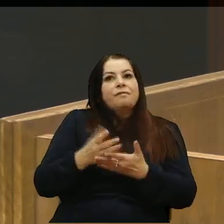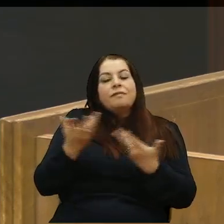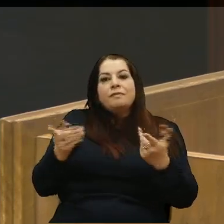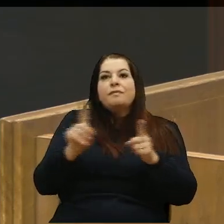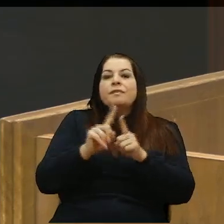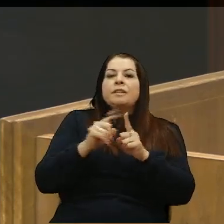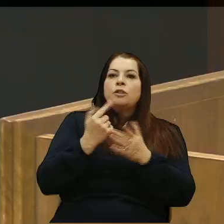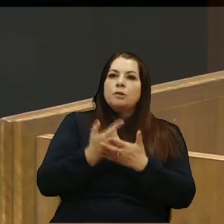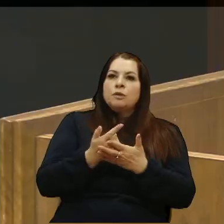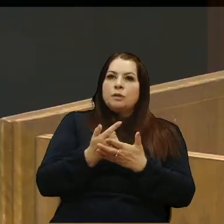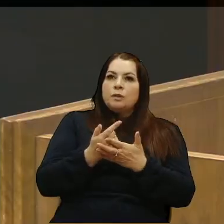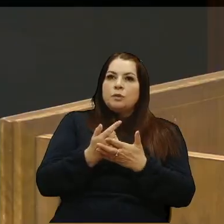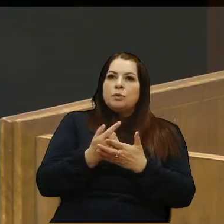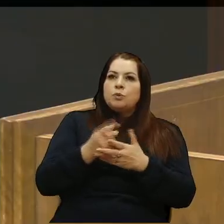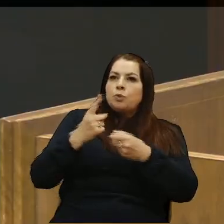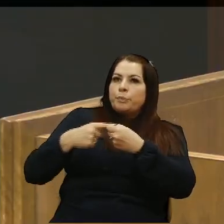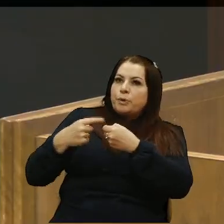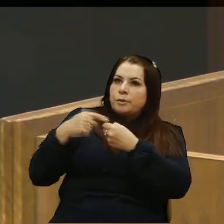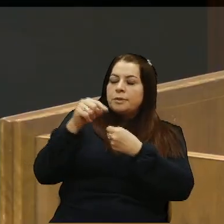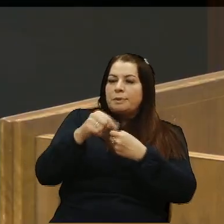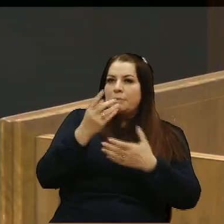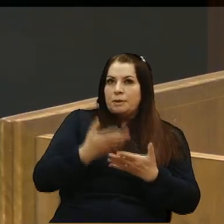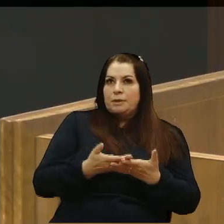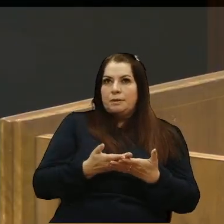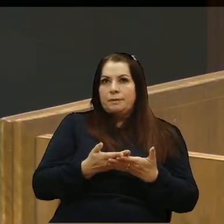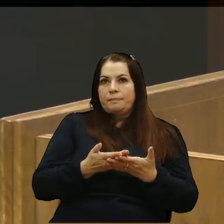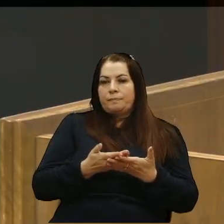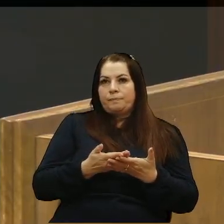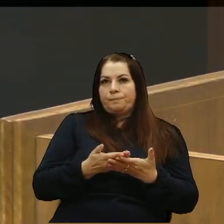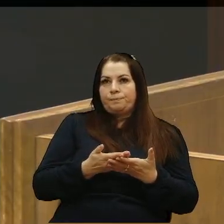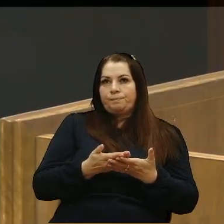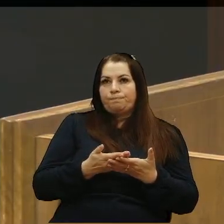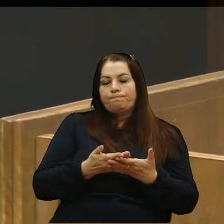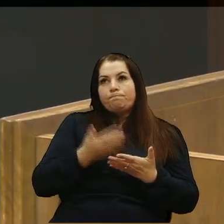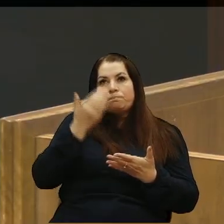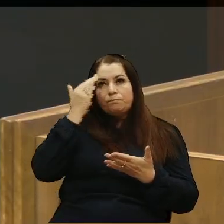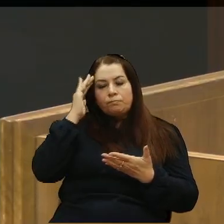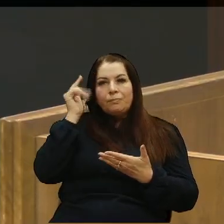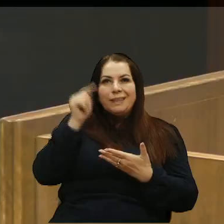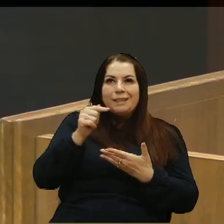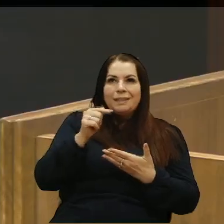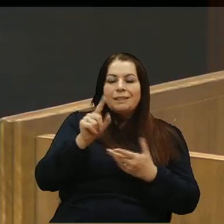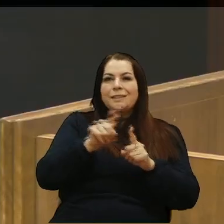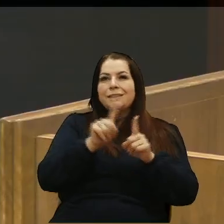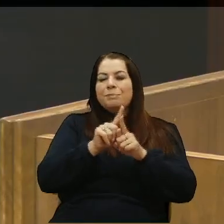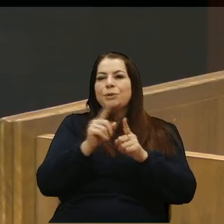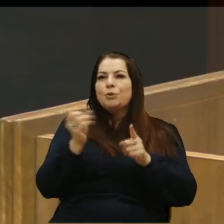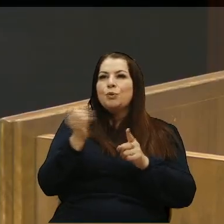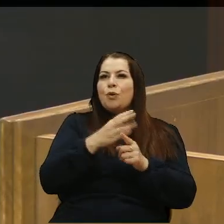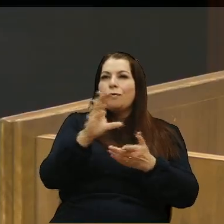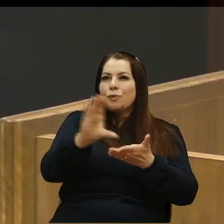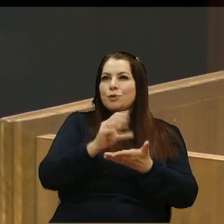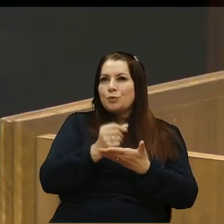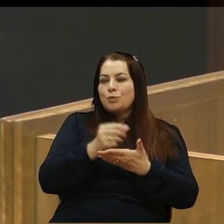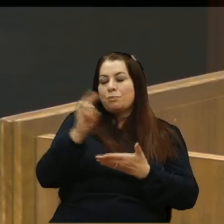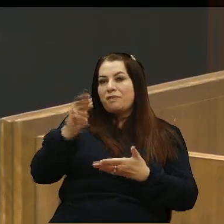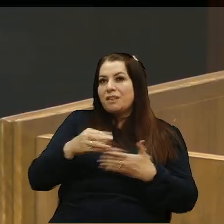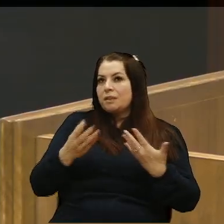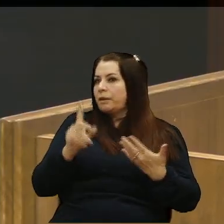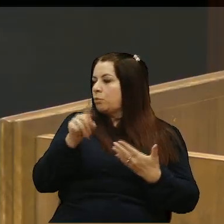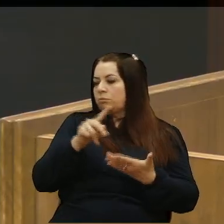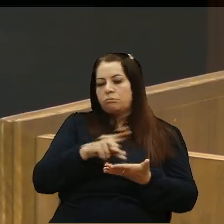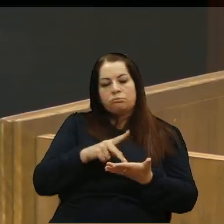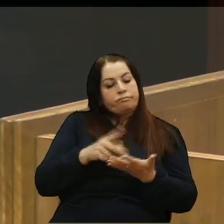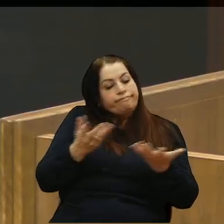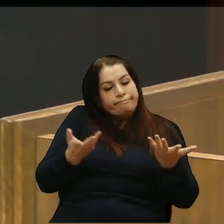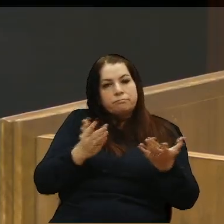é a questão de que o município está dando a entender que o município está passando novos recursos para a Visate, e não é verdade.